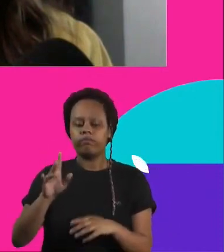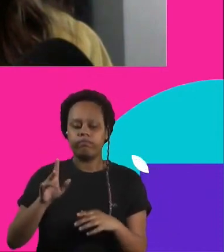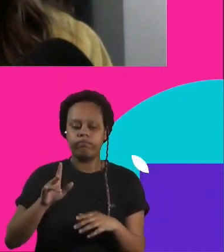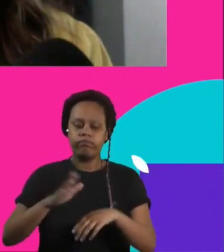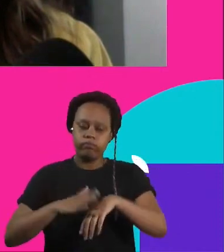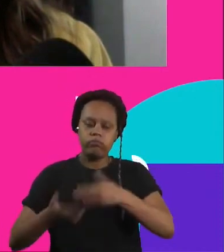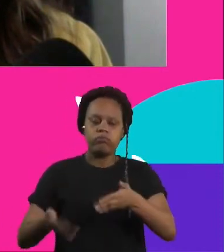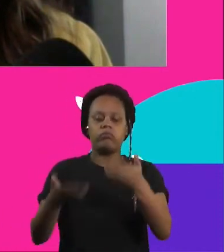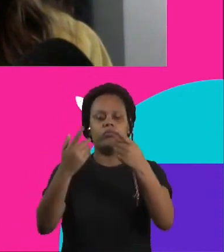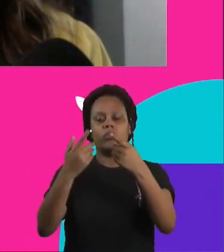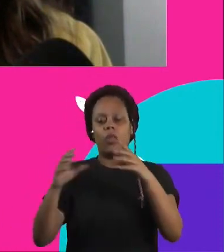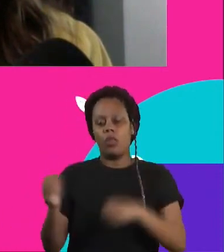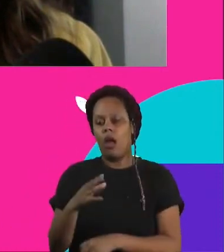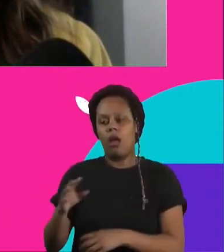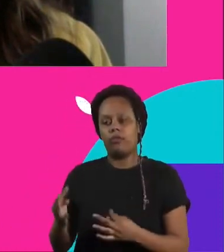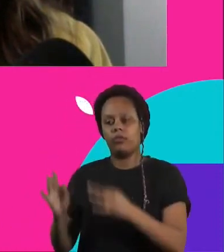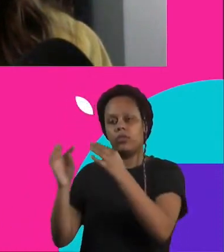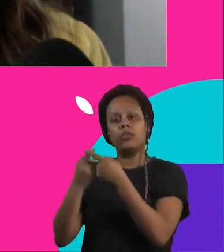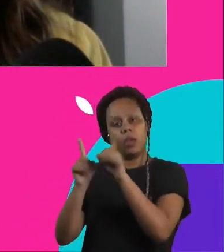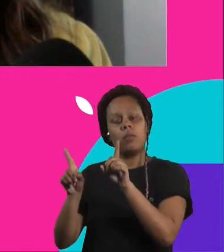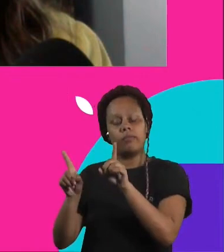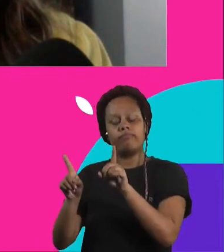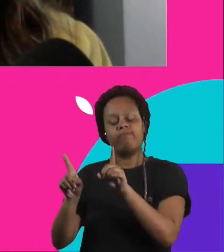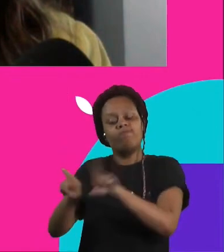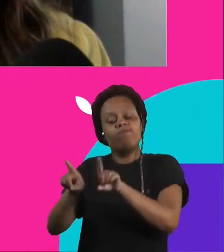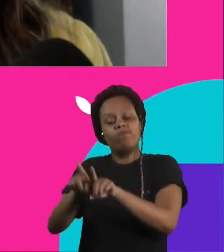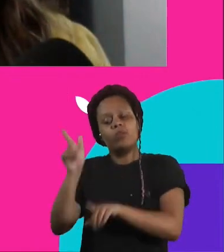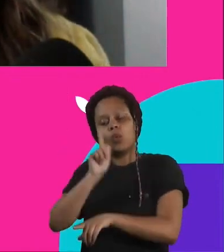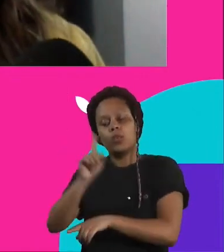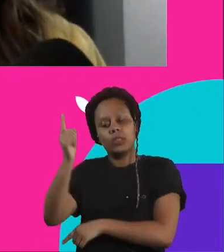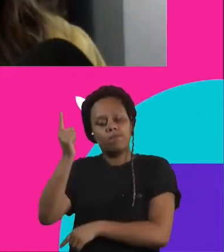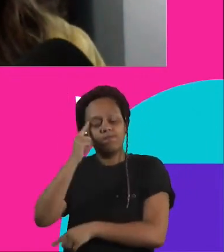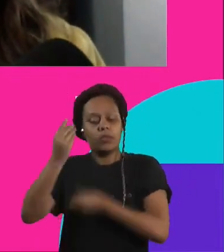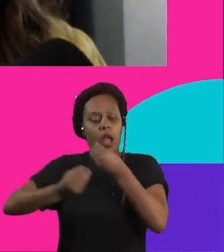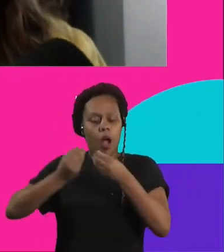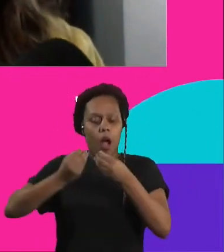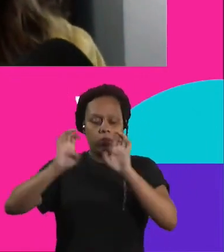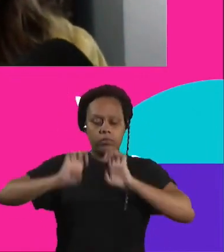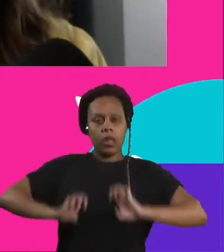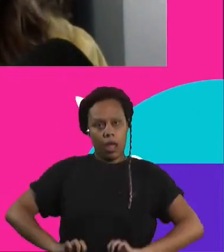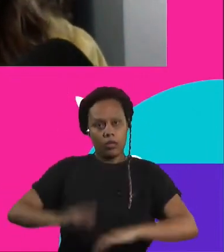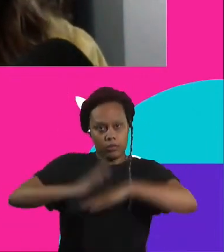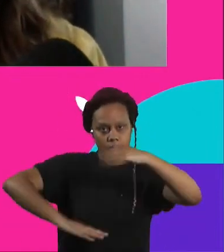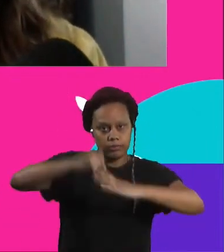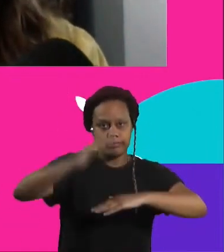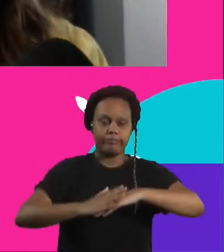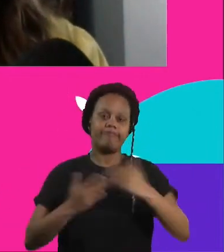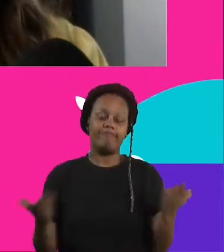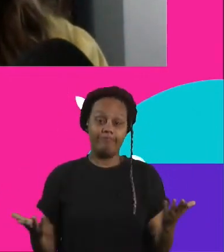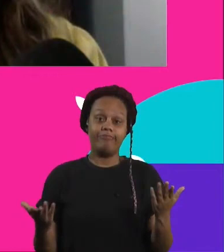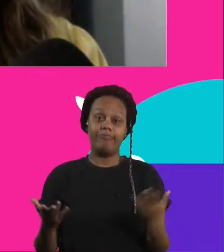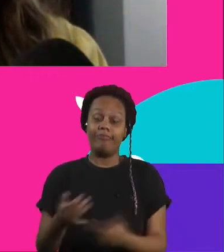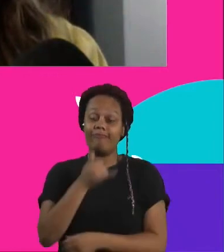novas tecnologias, mas principalmente para pensar esse uso cada vez mais ético delas, né? A gente, infelizmente,